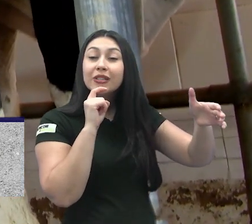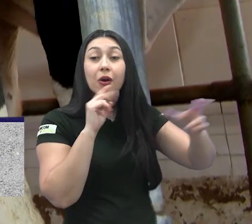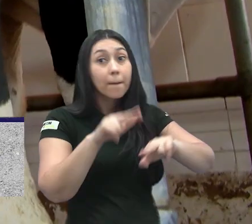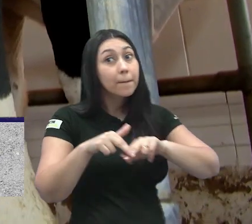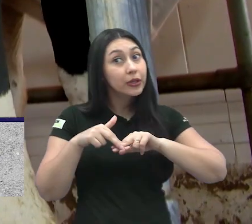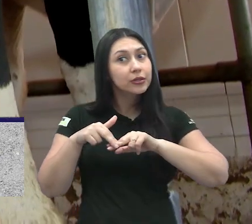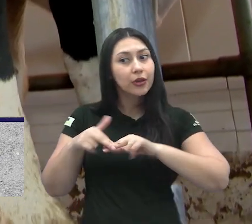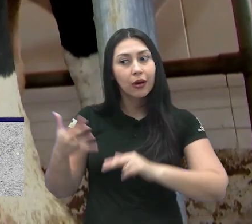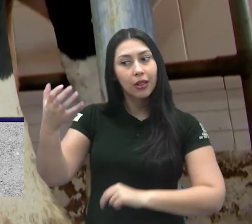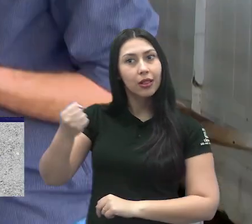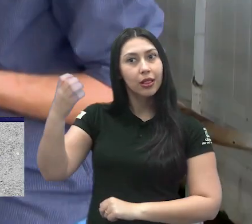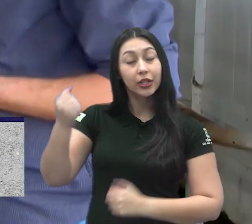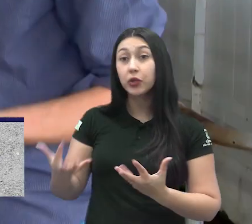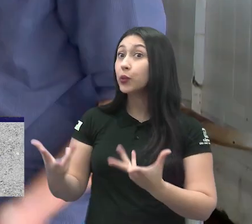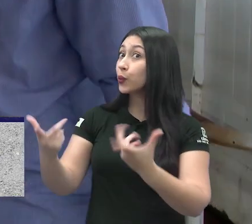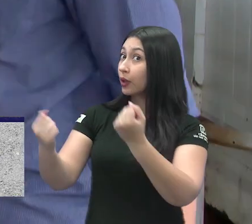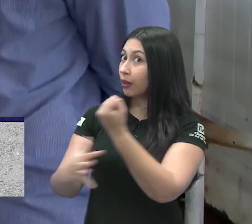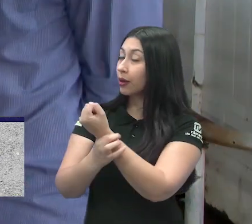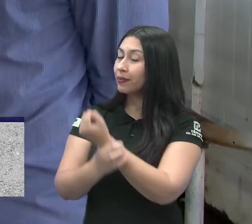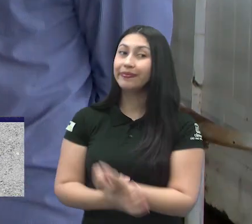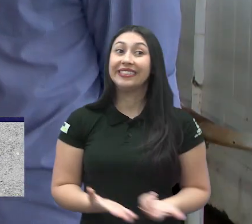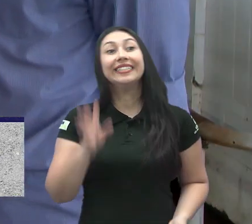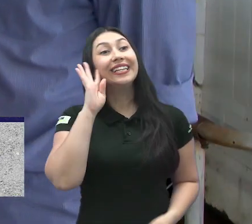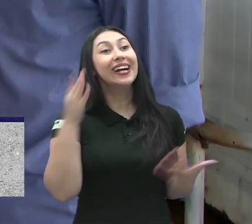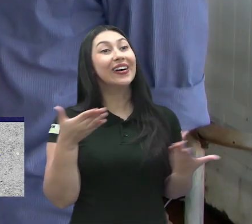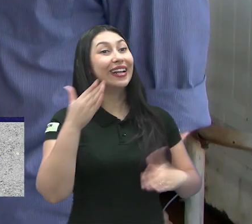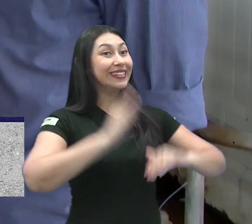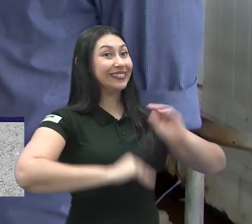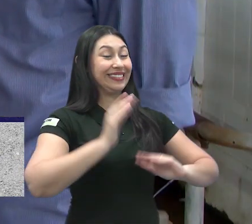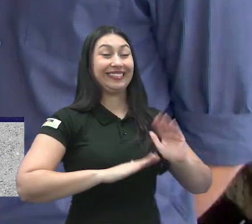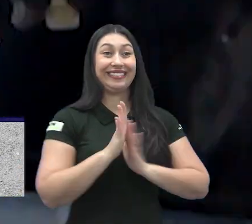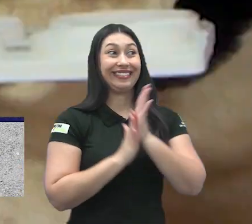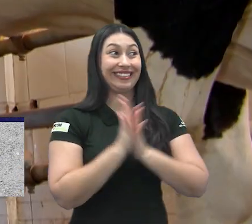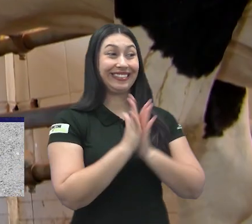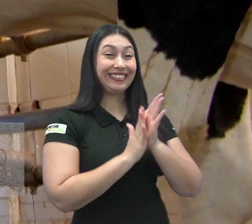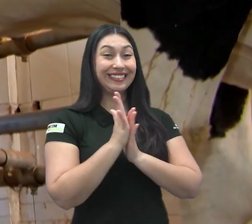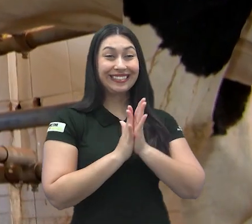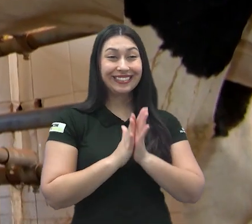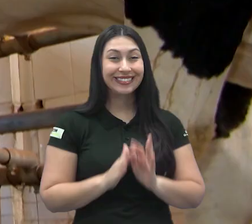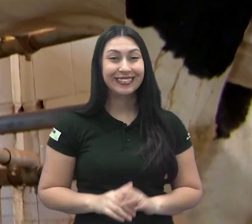garante uma qualidade do leite bastante grande. Show de bola. Então vamos colocar a mão na massa, tô ansiosa.